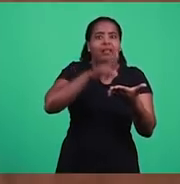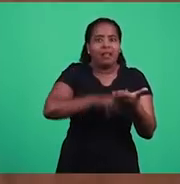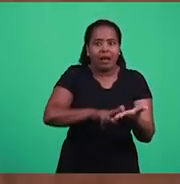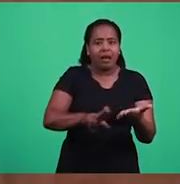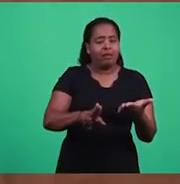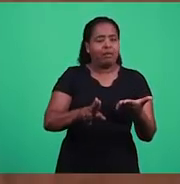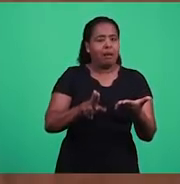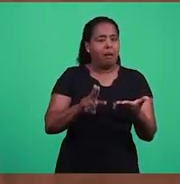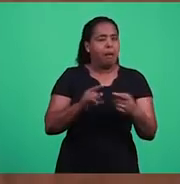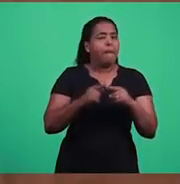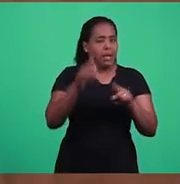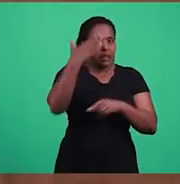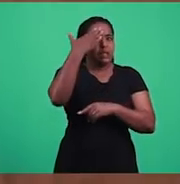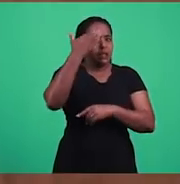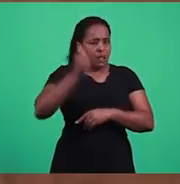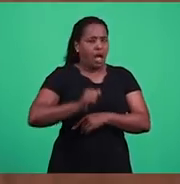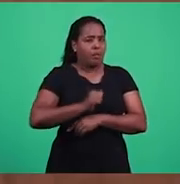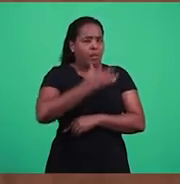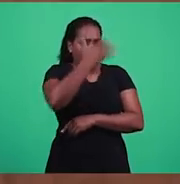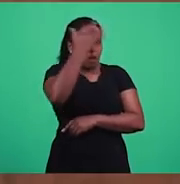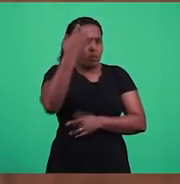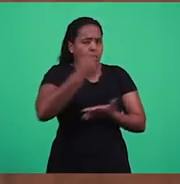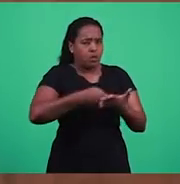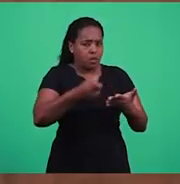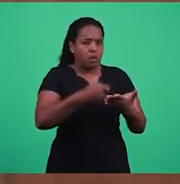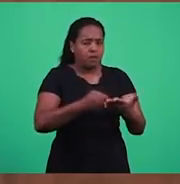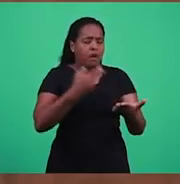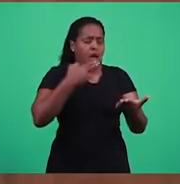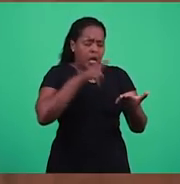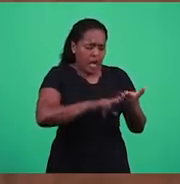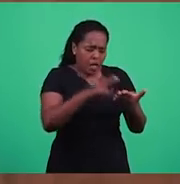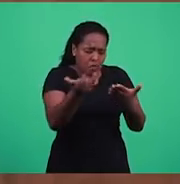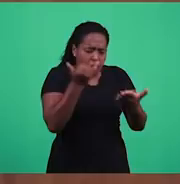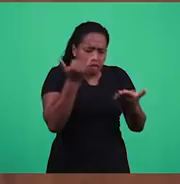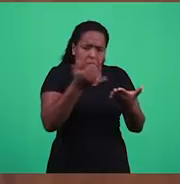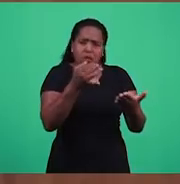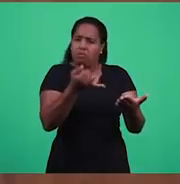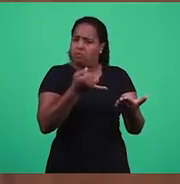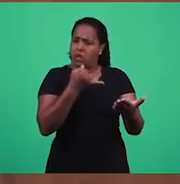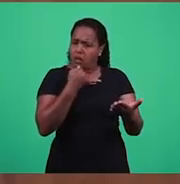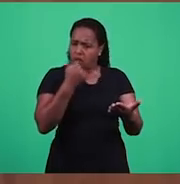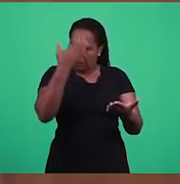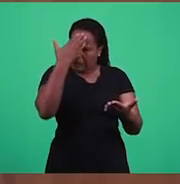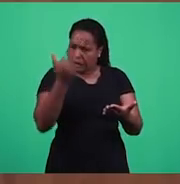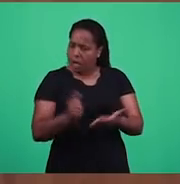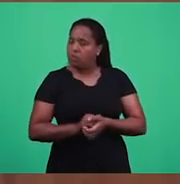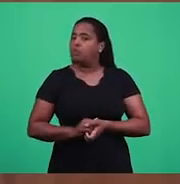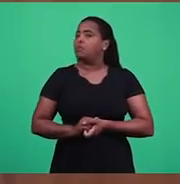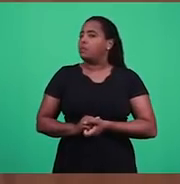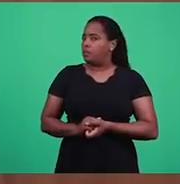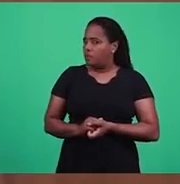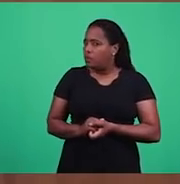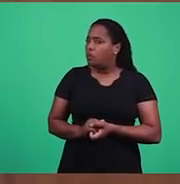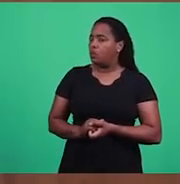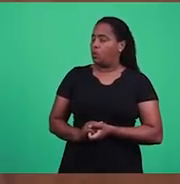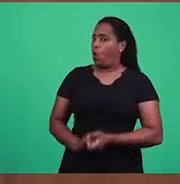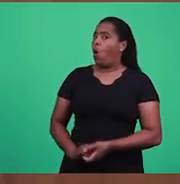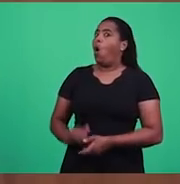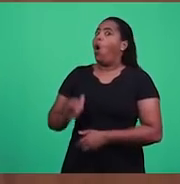Mas sabe quem escreveu aquela carta tão triste, com a notícia tão triste? Foi um homem chamado